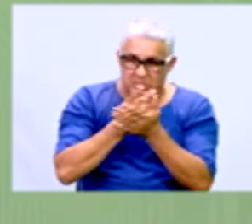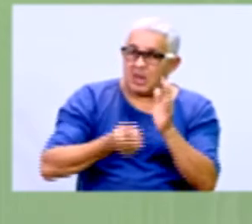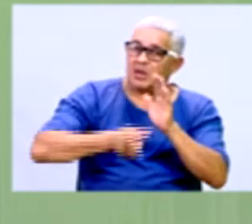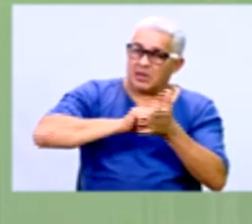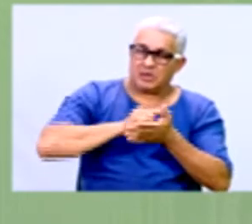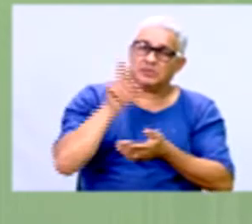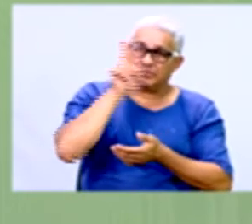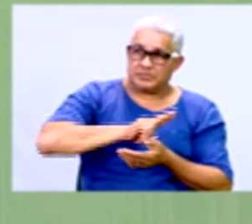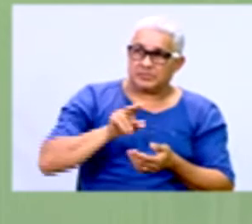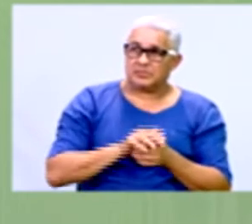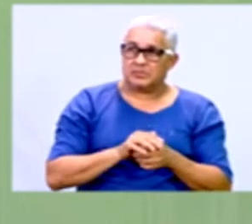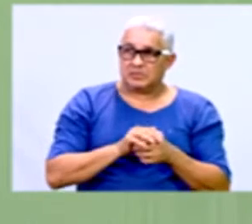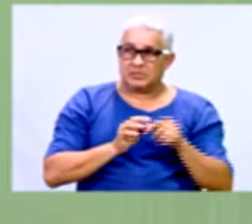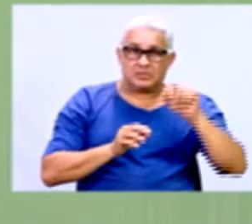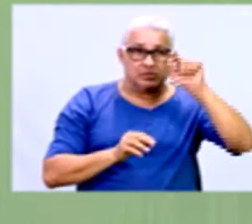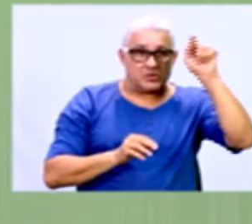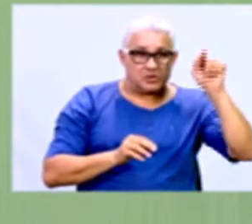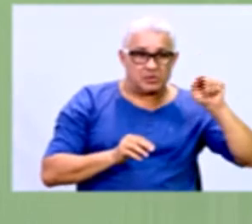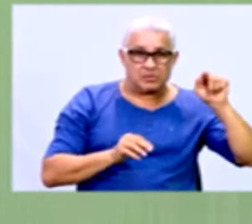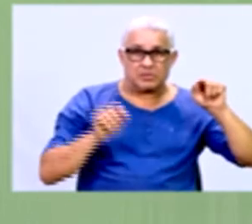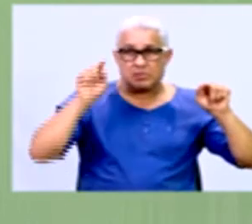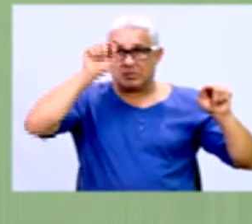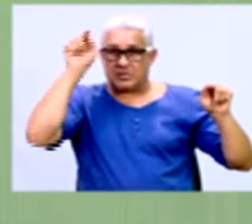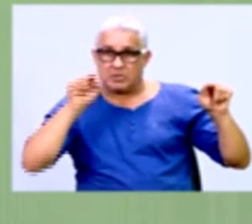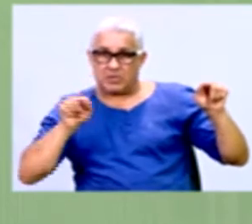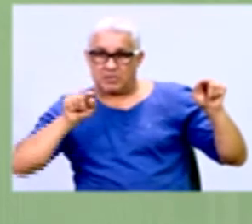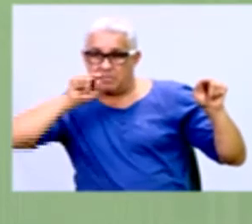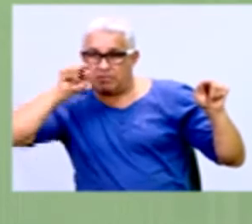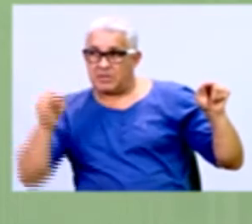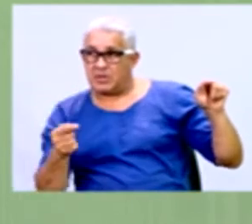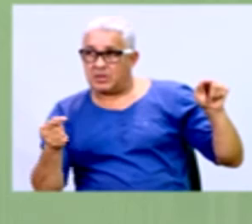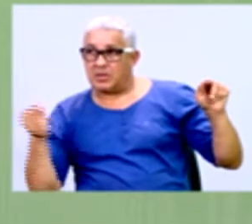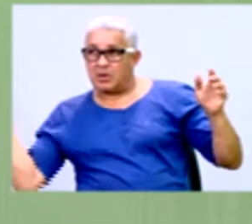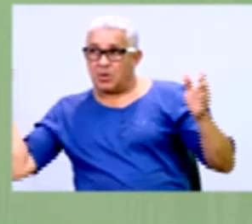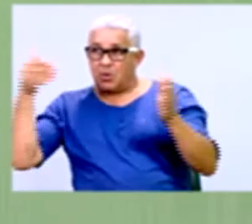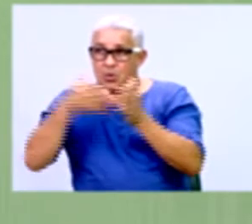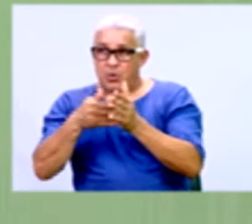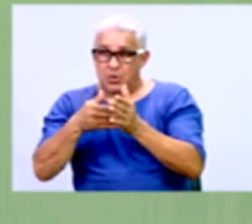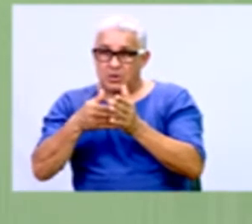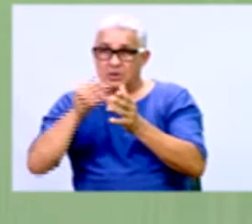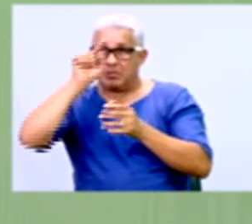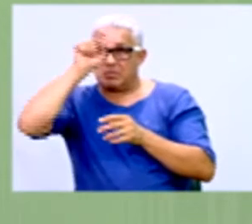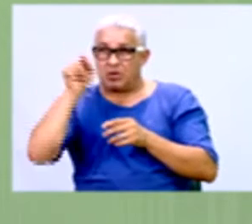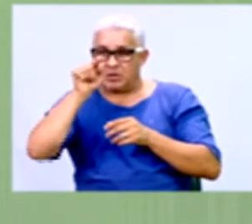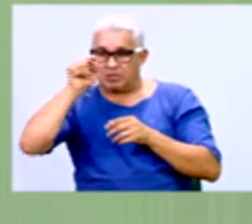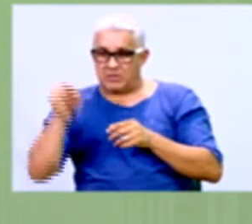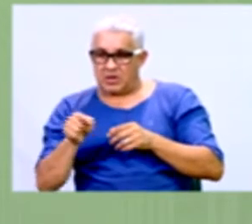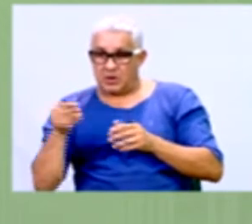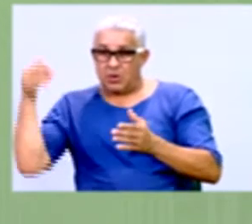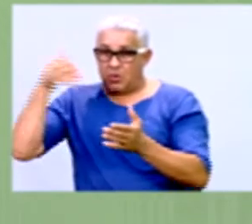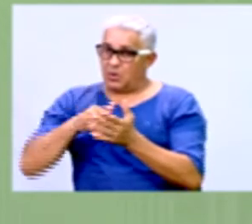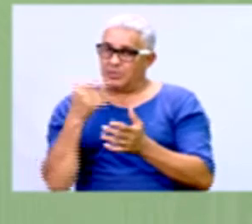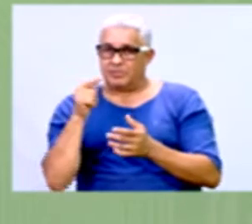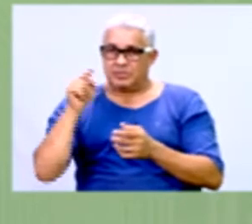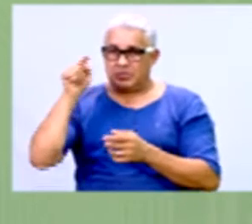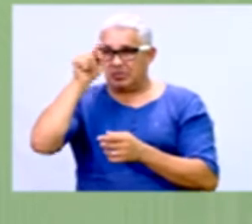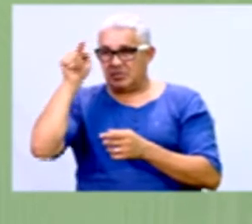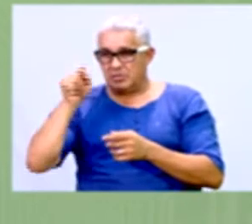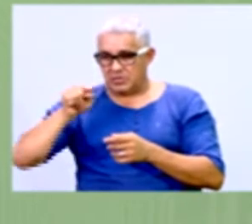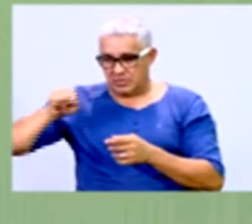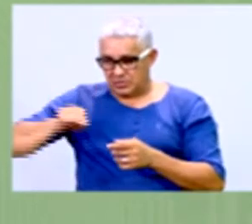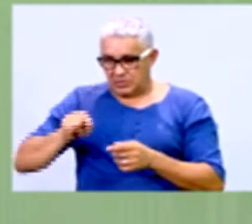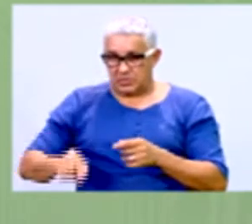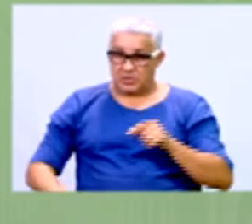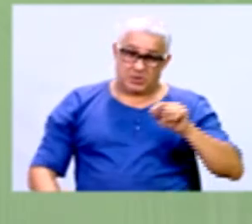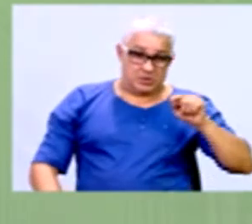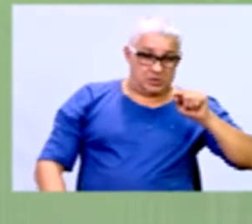anteriormente. Depois que fechou aqui, ó, percebam, não tem vírgula na última linha, aqui todos têm, né? O que a gente faz? Fecha o